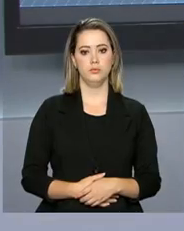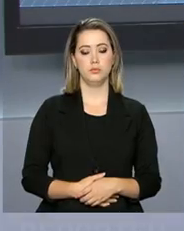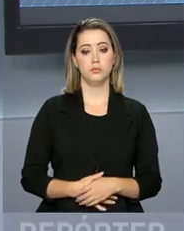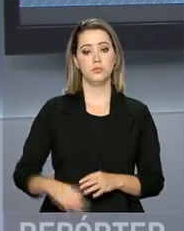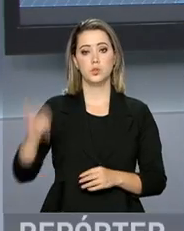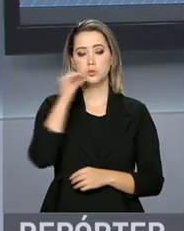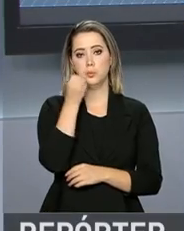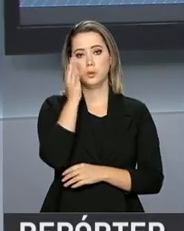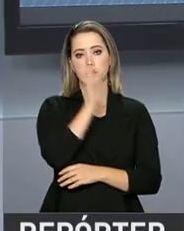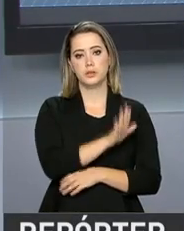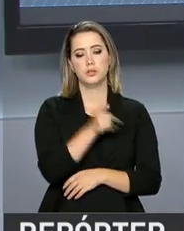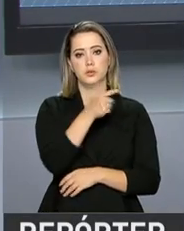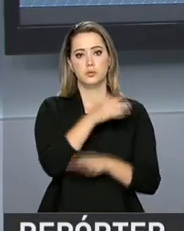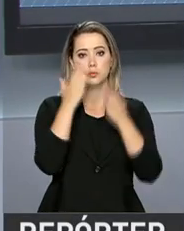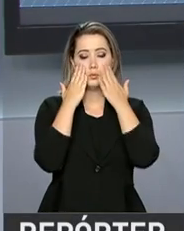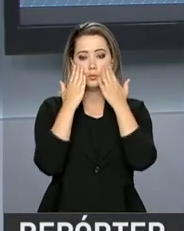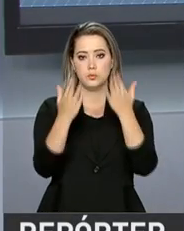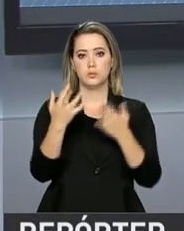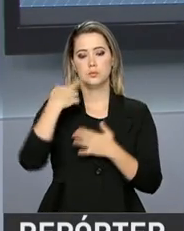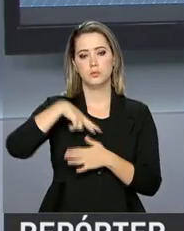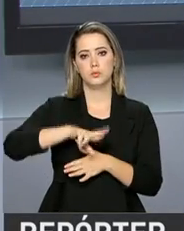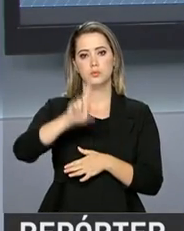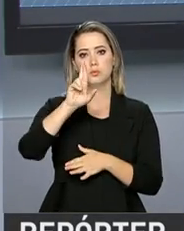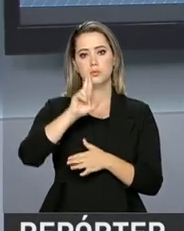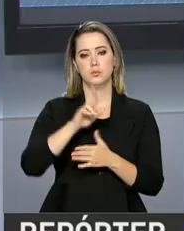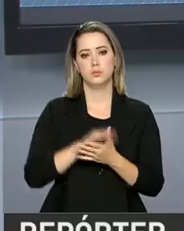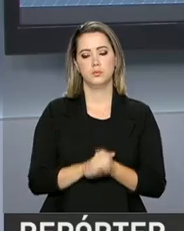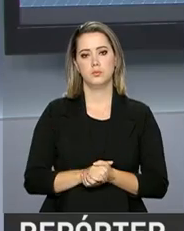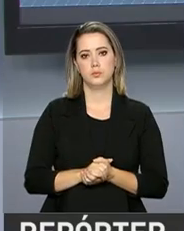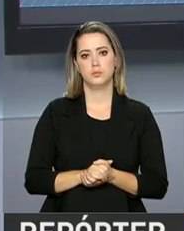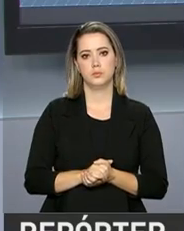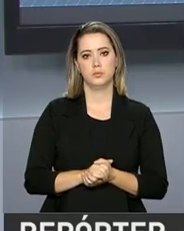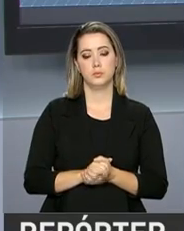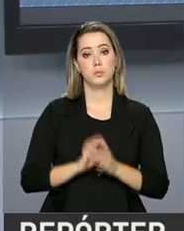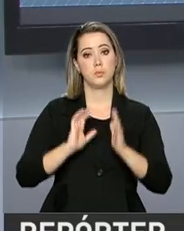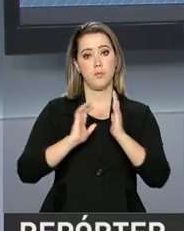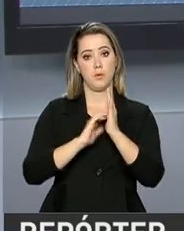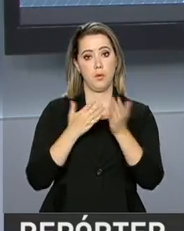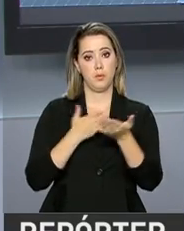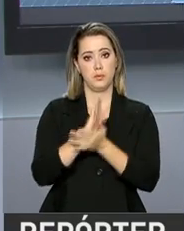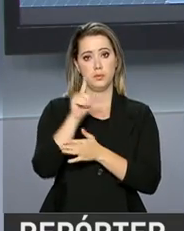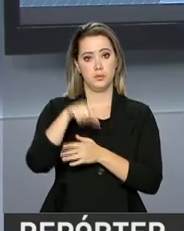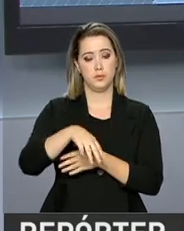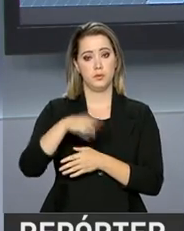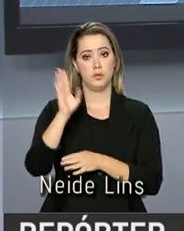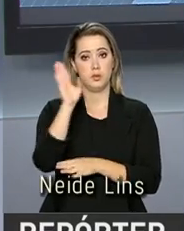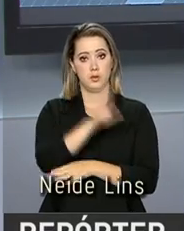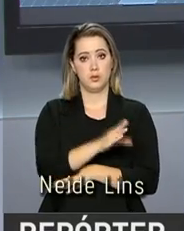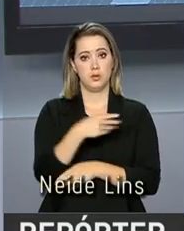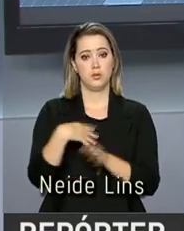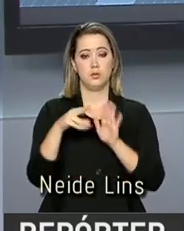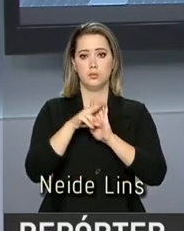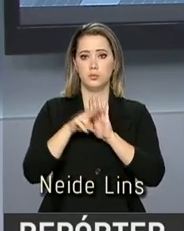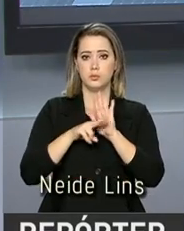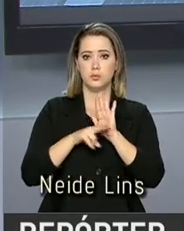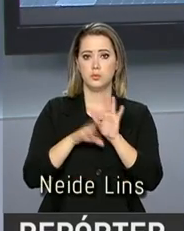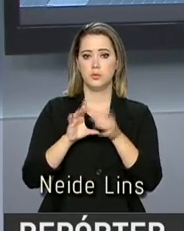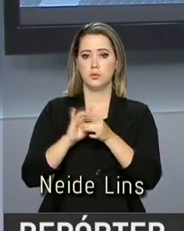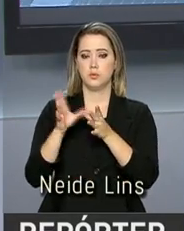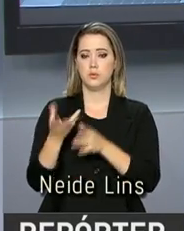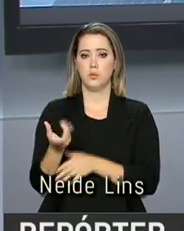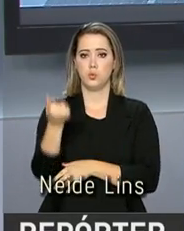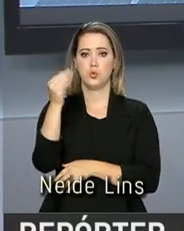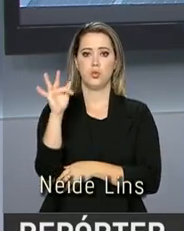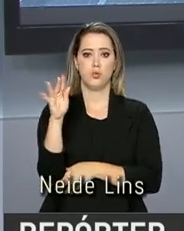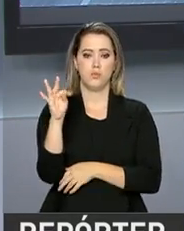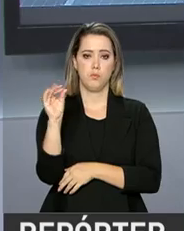Olá boa tarde no ar mais uma edição do repórter NBR O Senado aprovou nesta tarde a medida provisória que libera